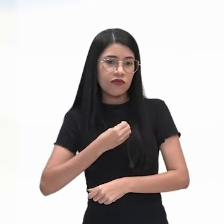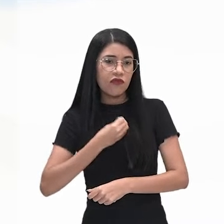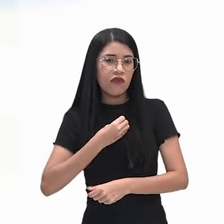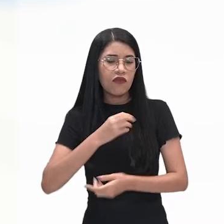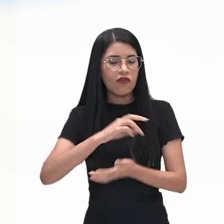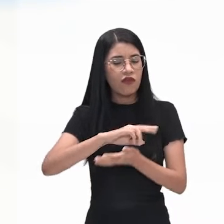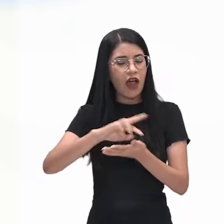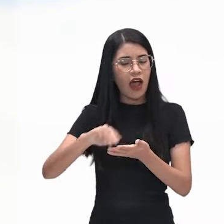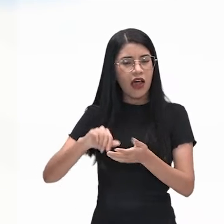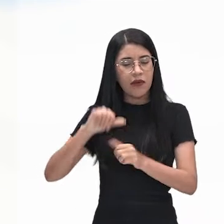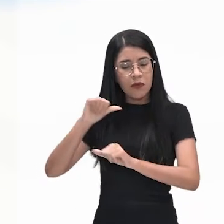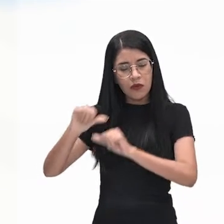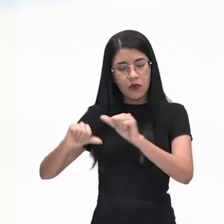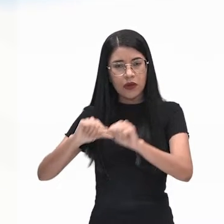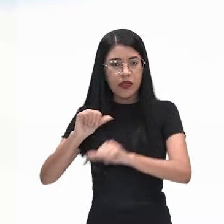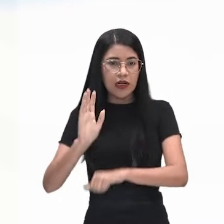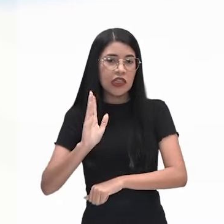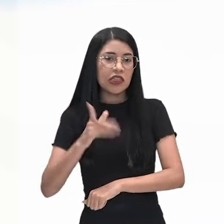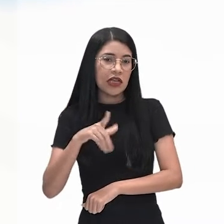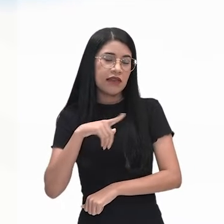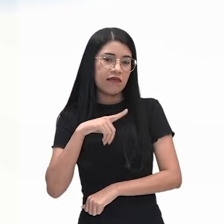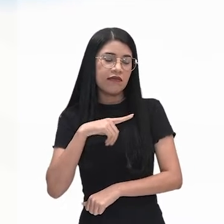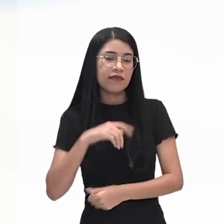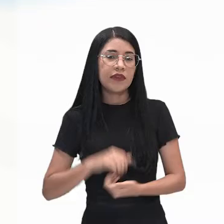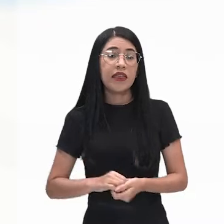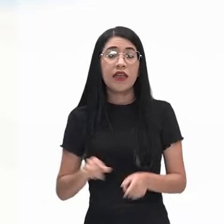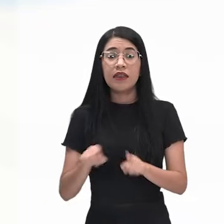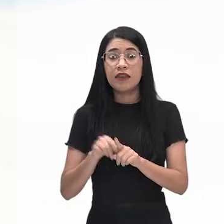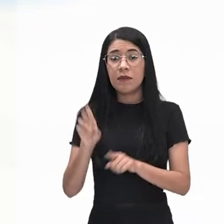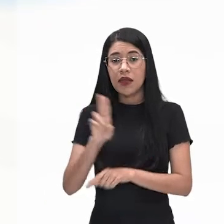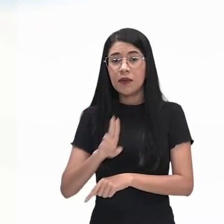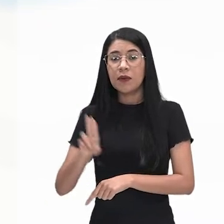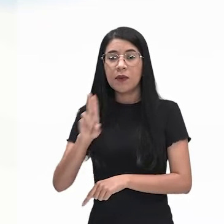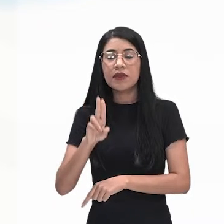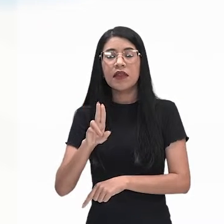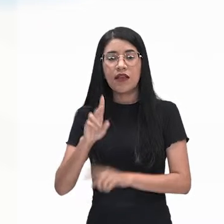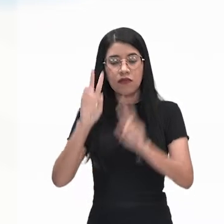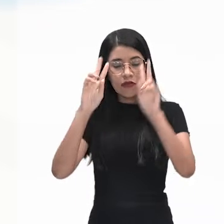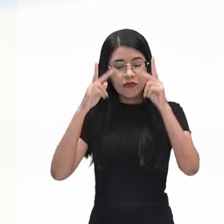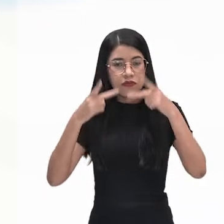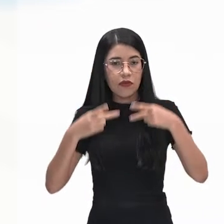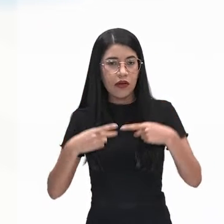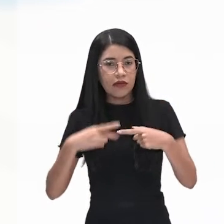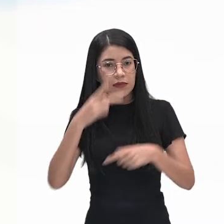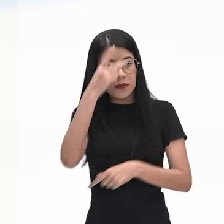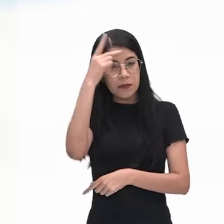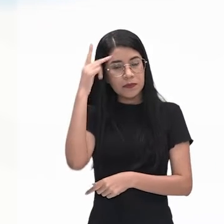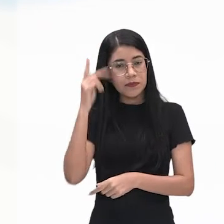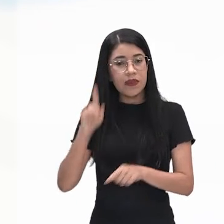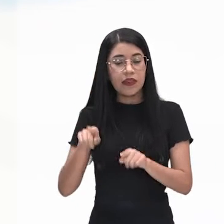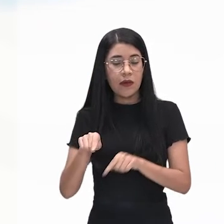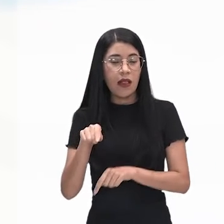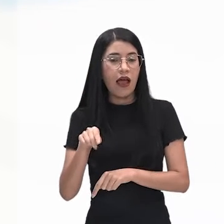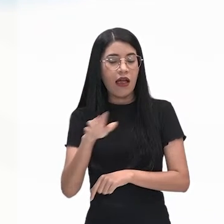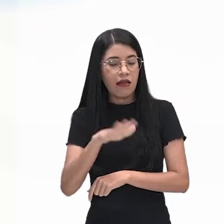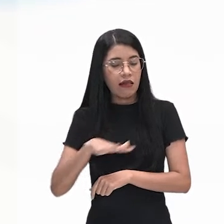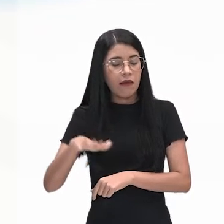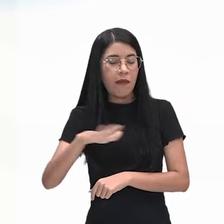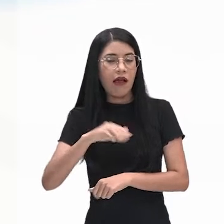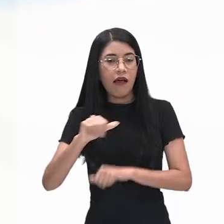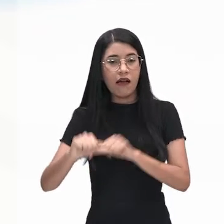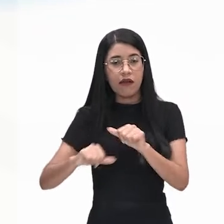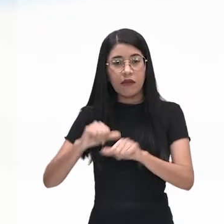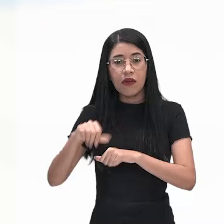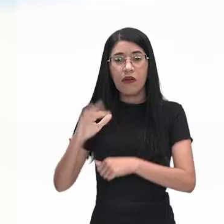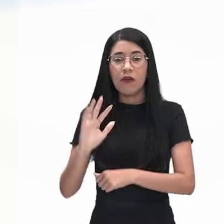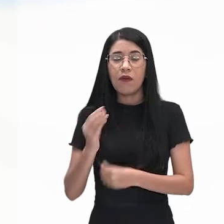transformado pelo homem e é utilizado pelo homem, tá bom? As transformações do espaço geográfico, elas acontecem